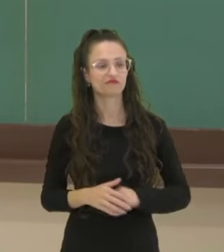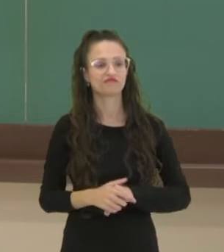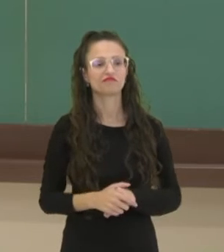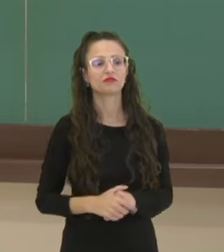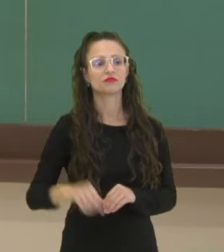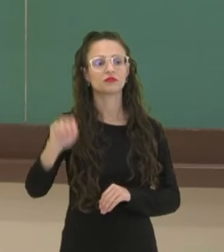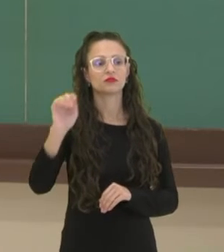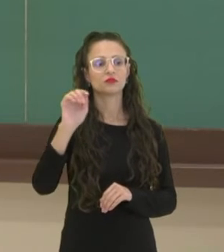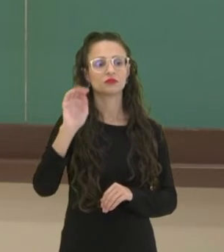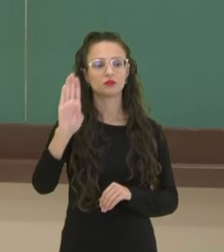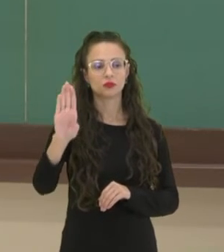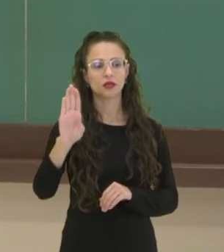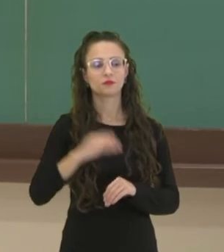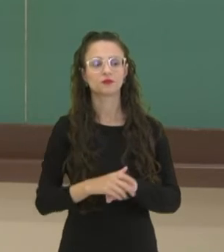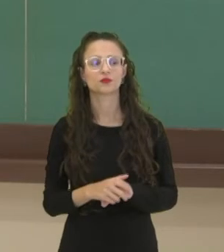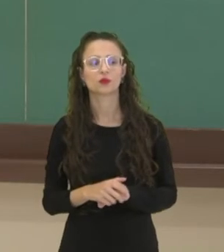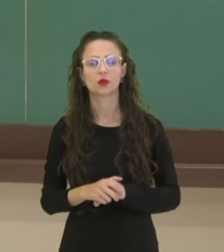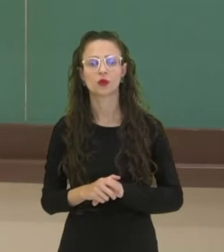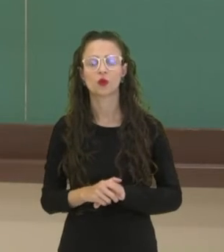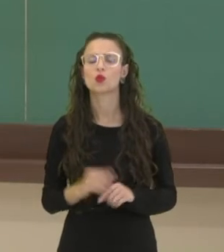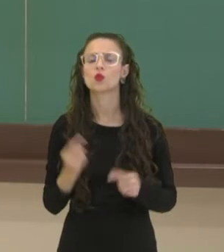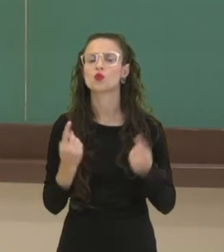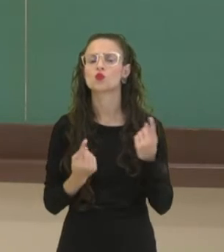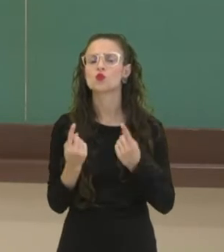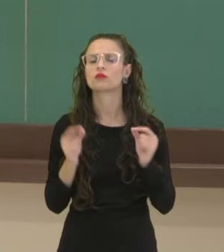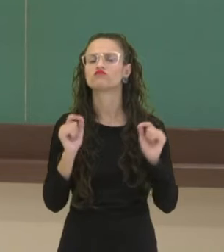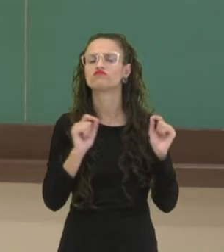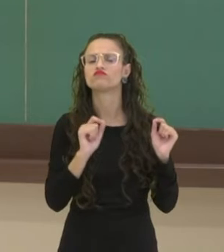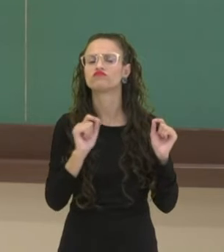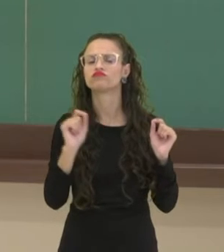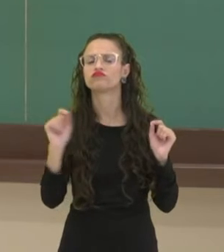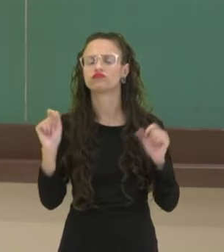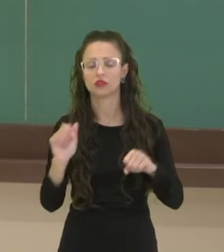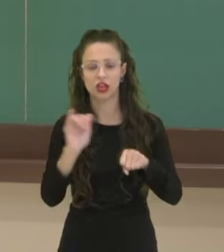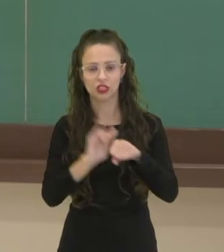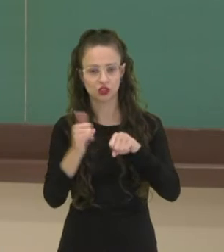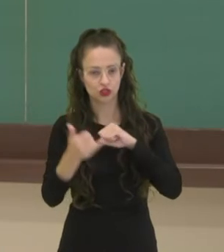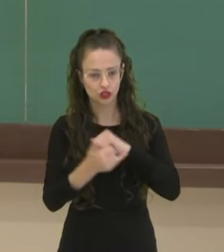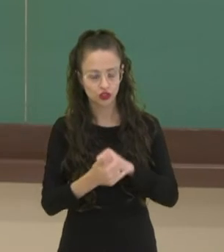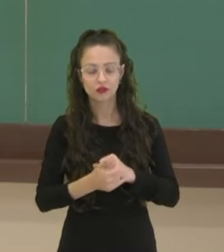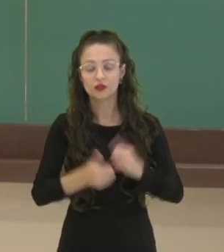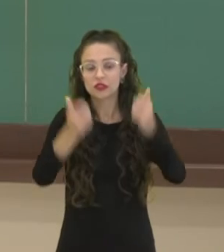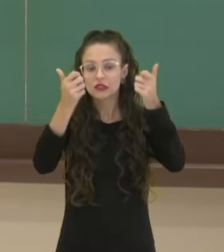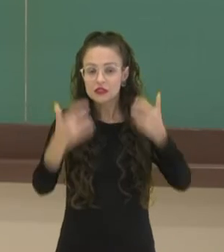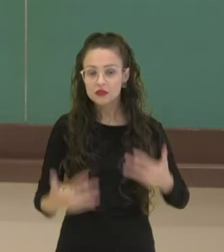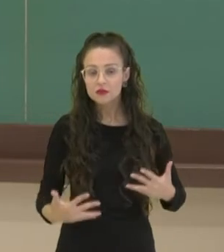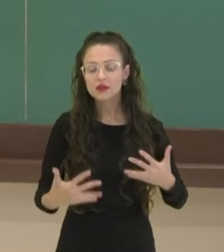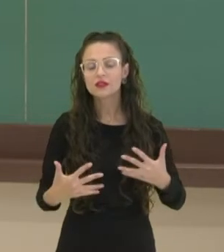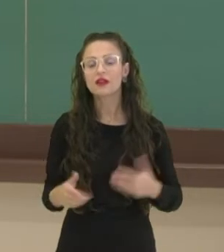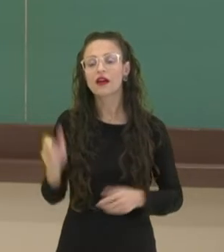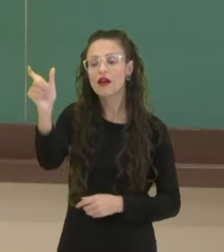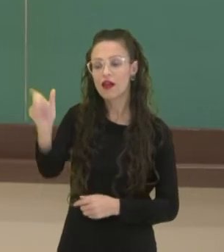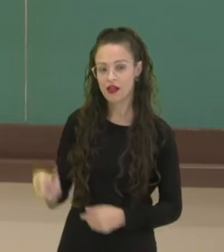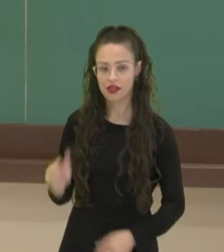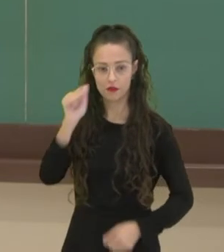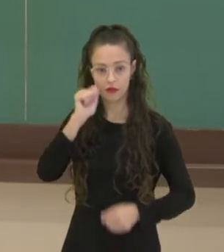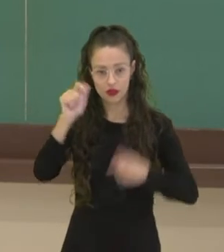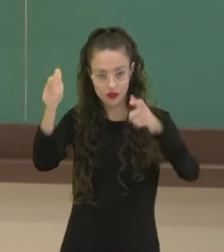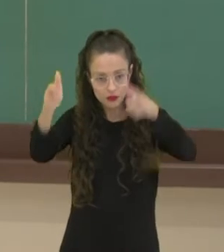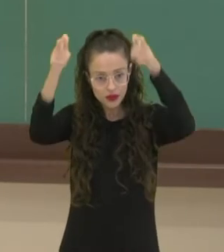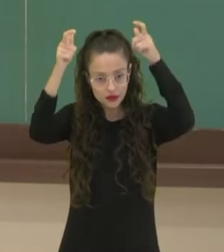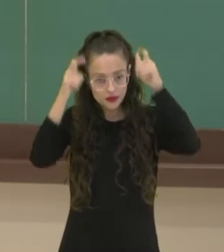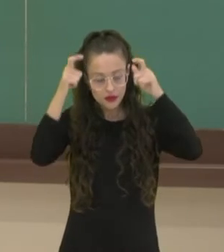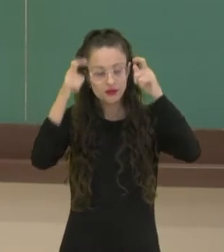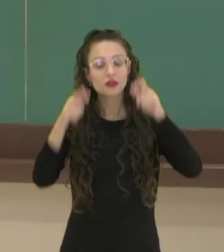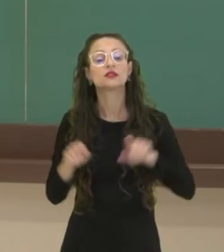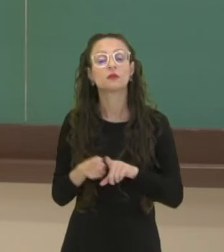Na proposição B, quais adjetivos são usados para definir a princesa? E